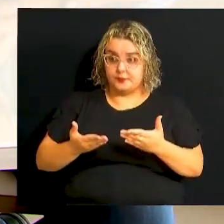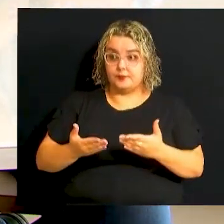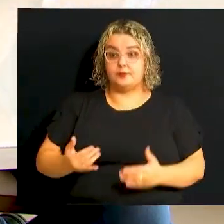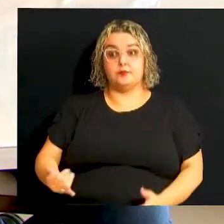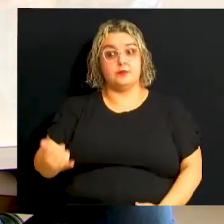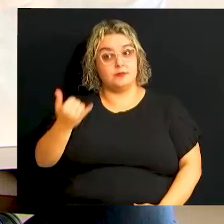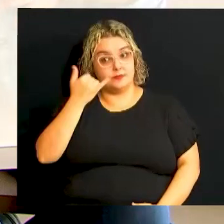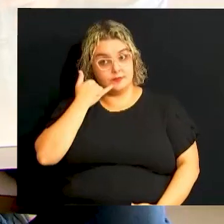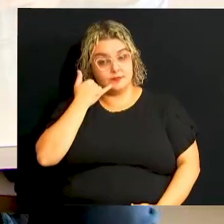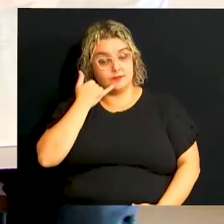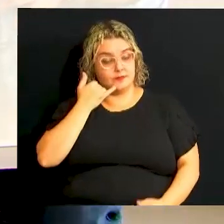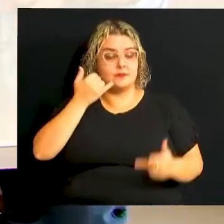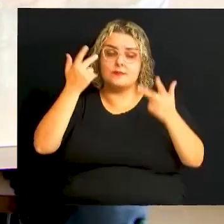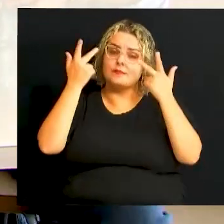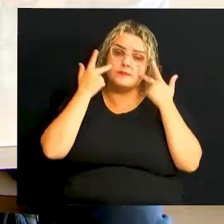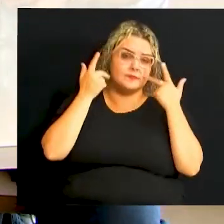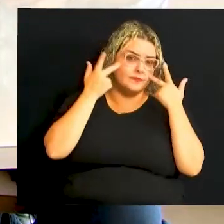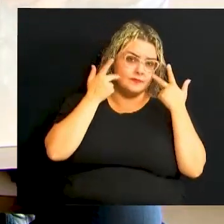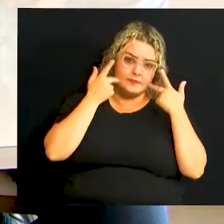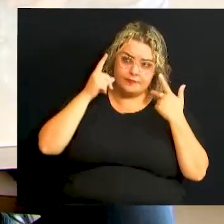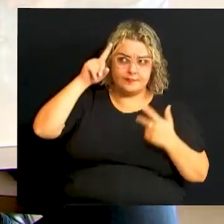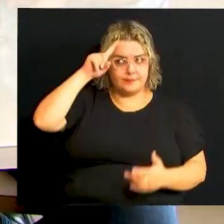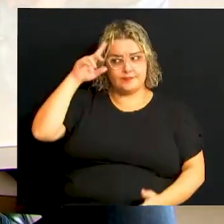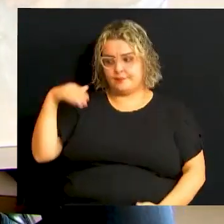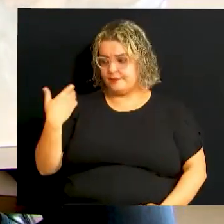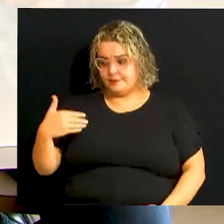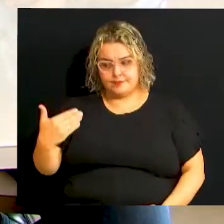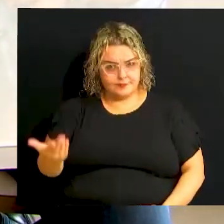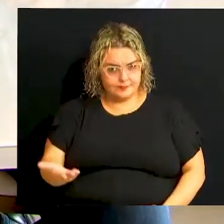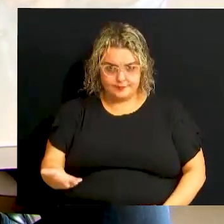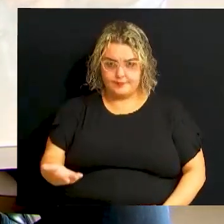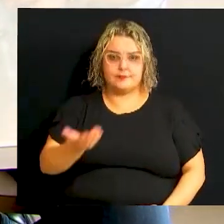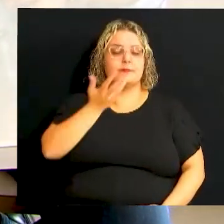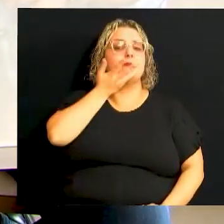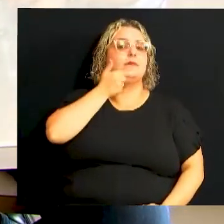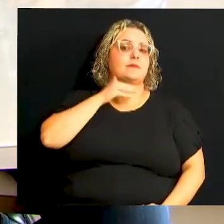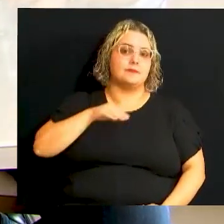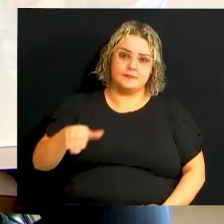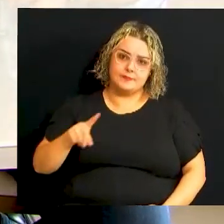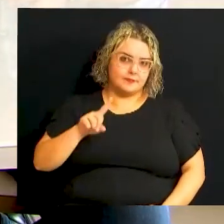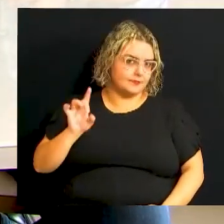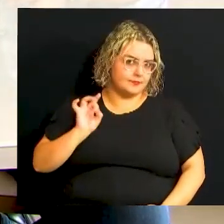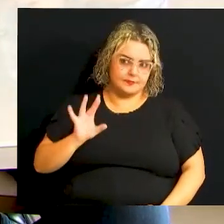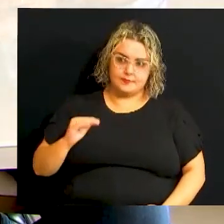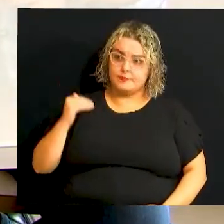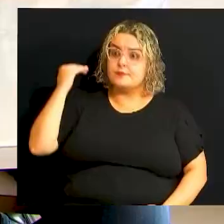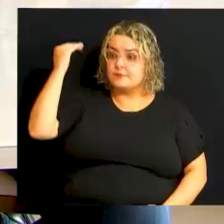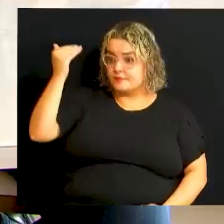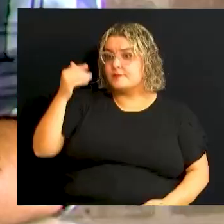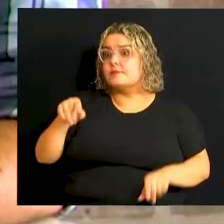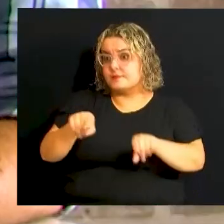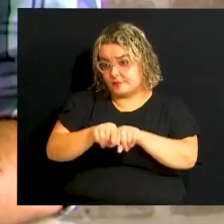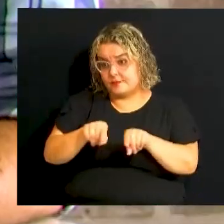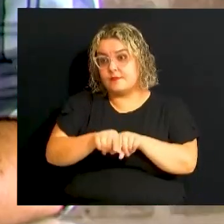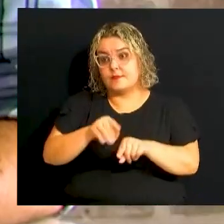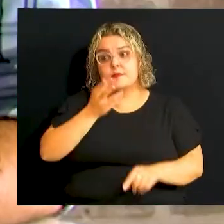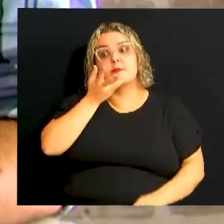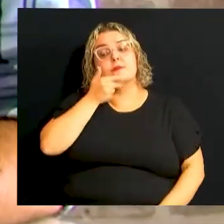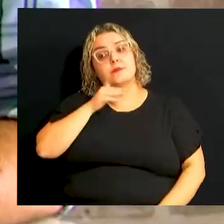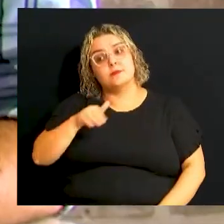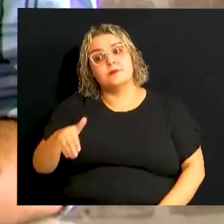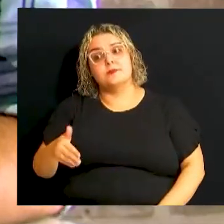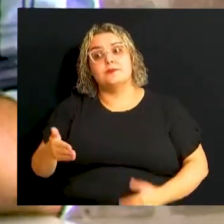é, os celulares fazem parte, evidentemente, do dia a dia, não só dos adultos, como